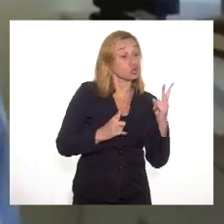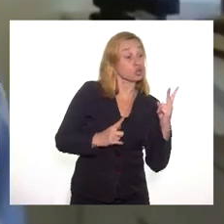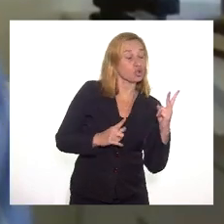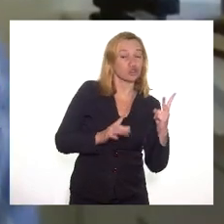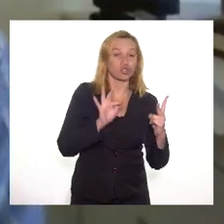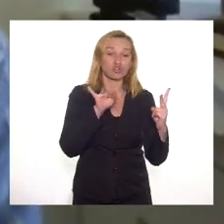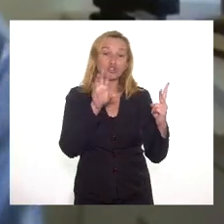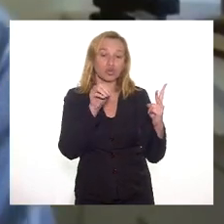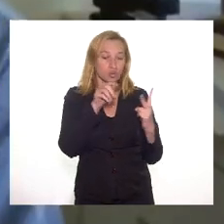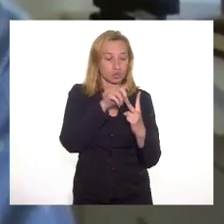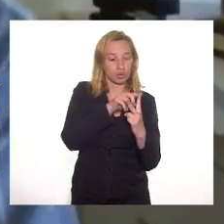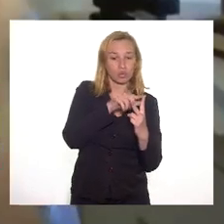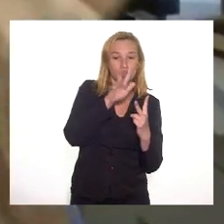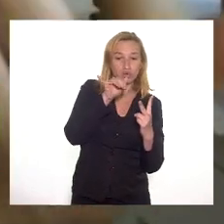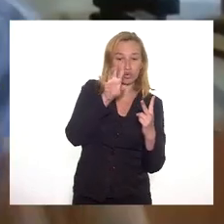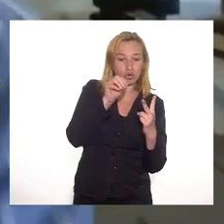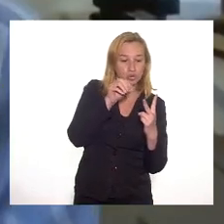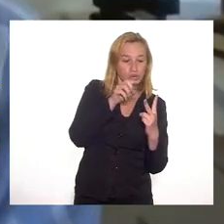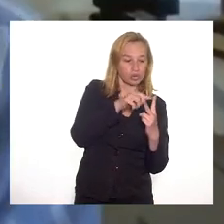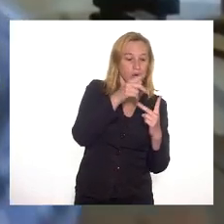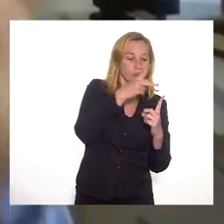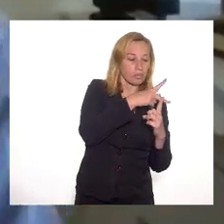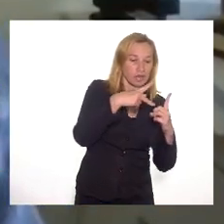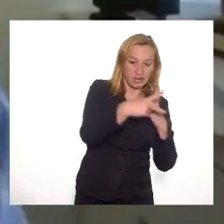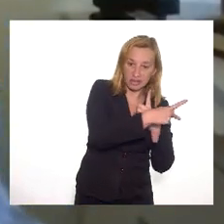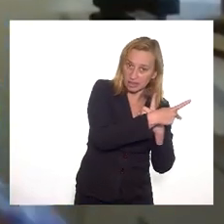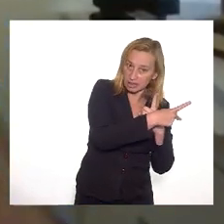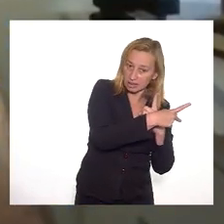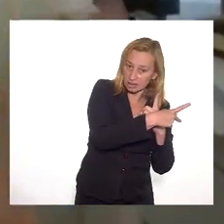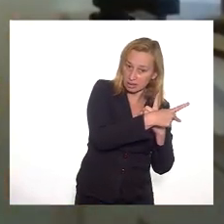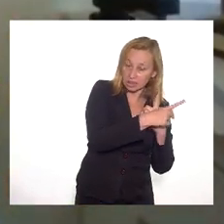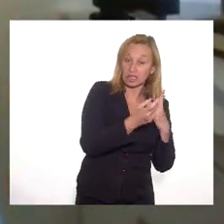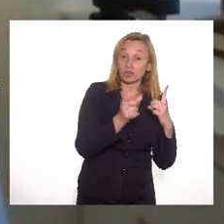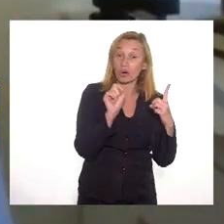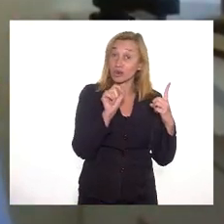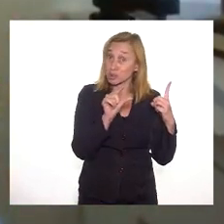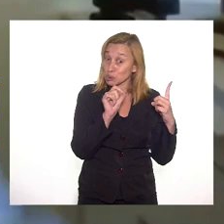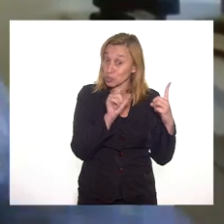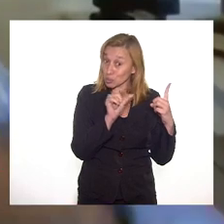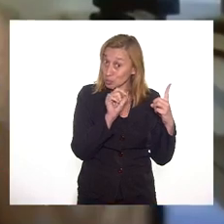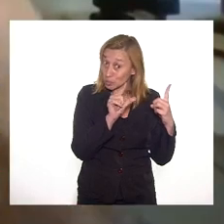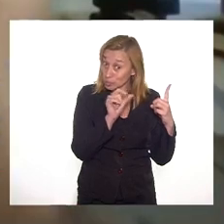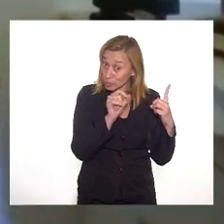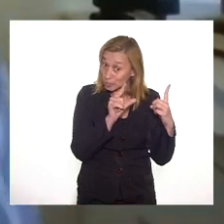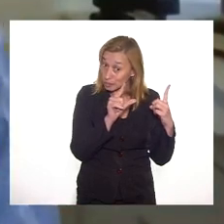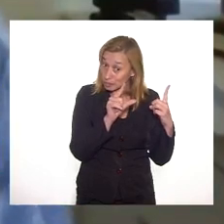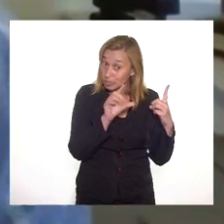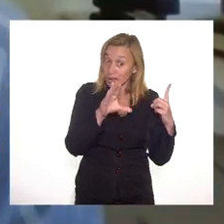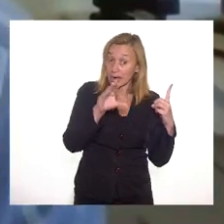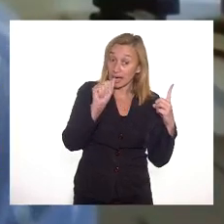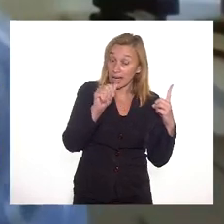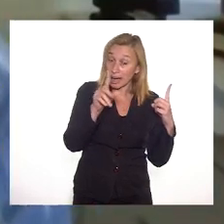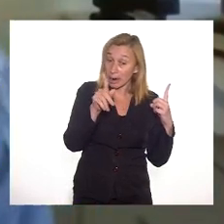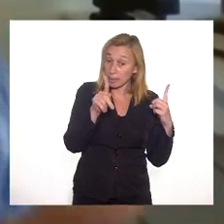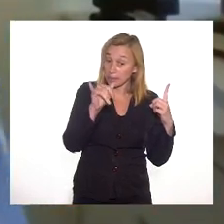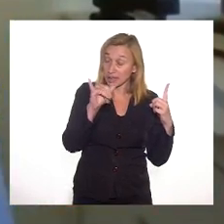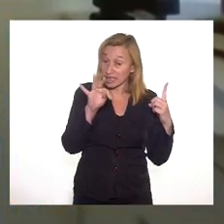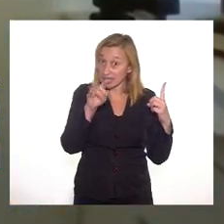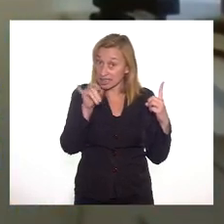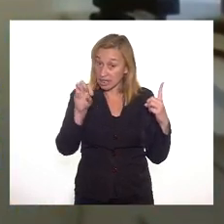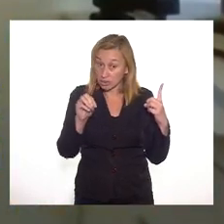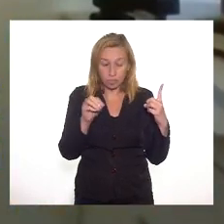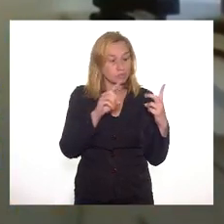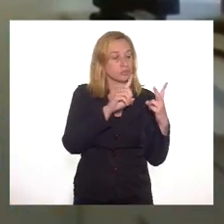fundos. O fundo previdenciário, que está no azul, está capitalizado, e tem o